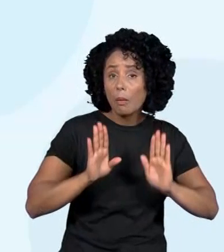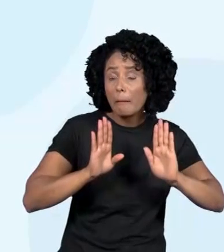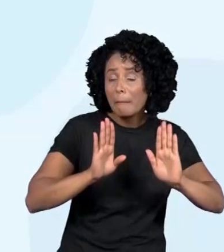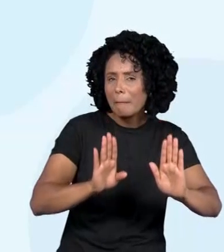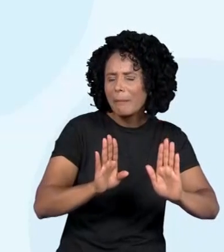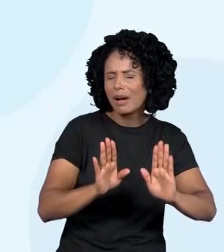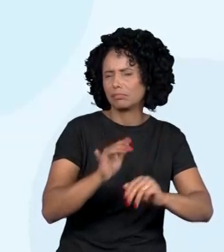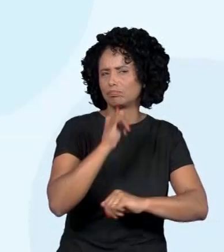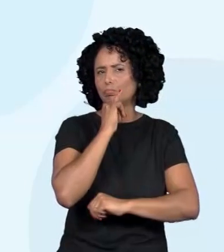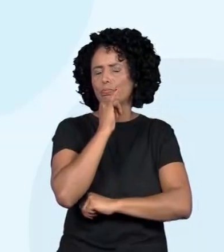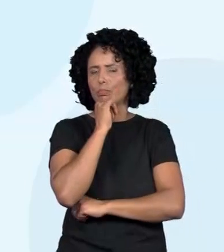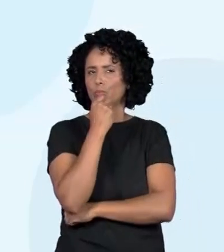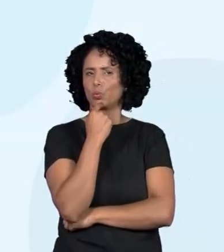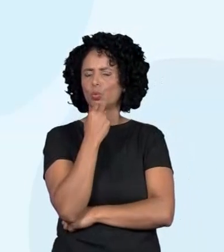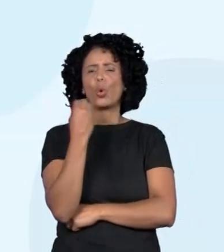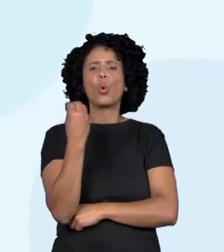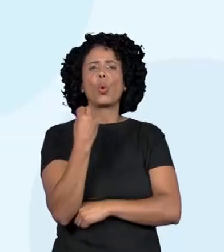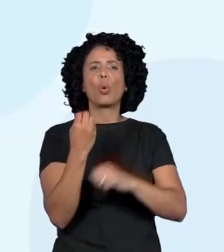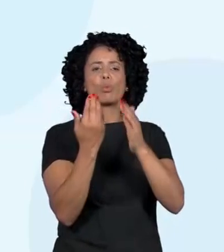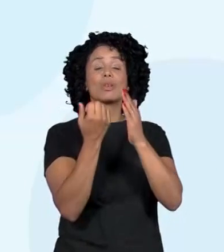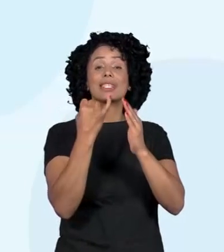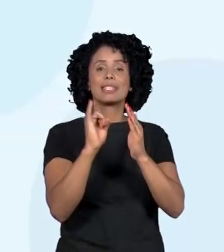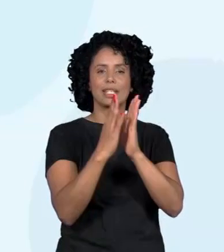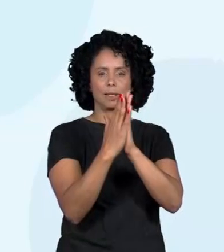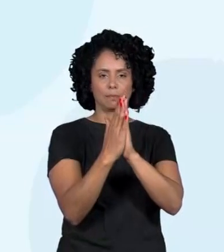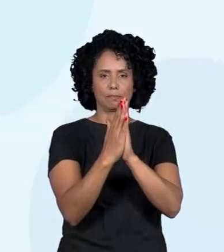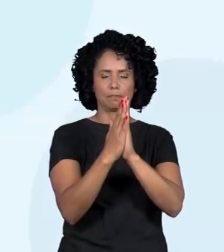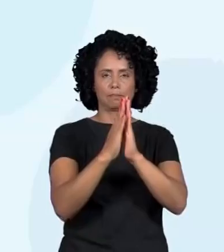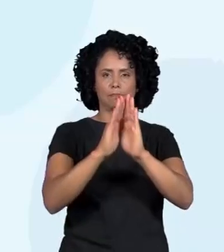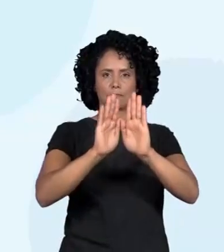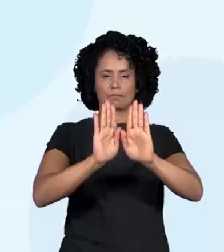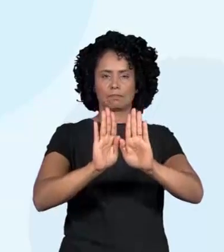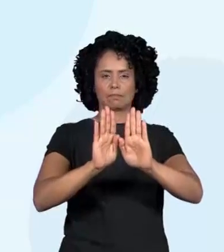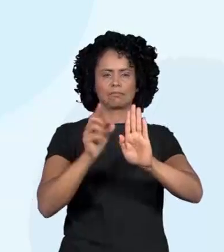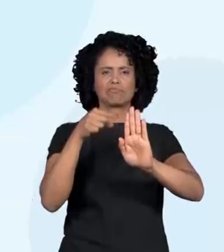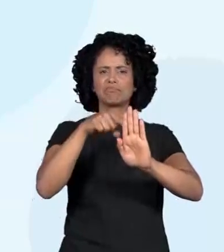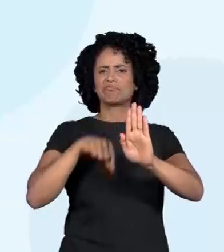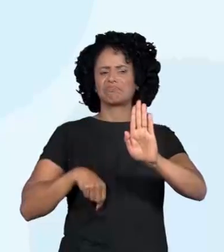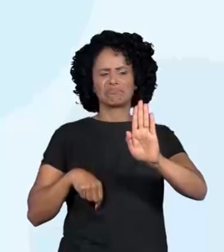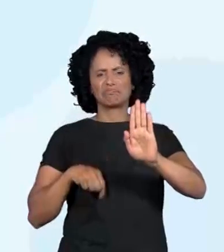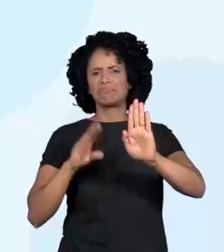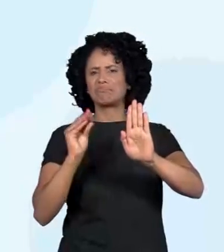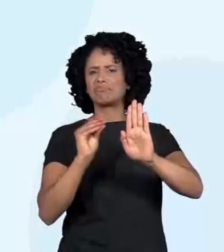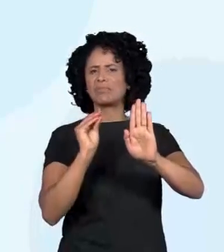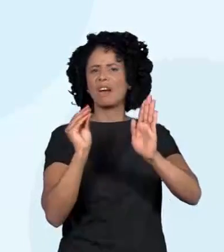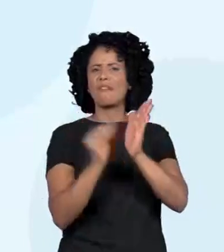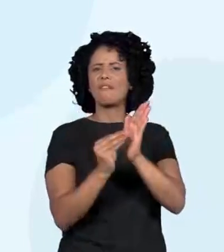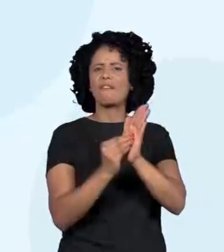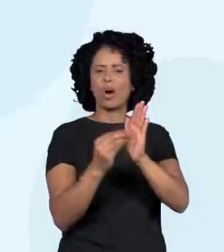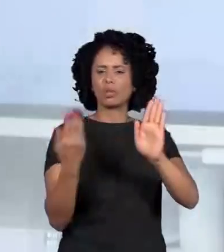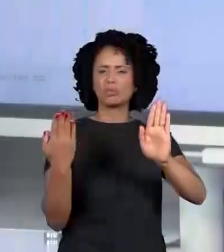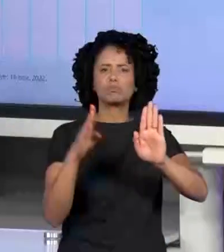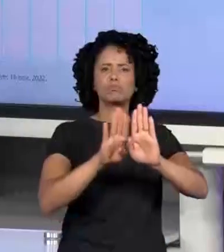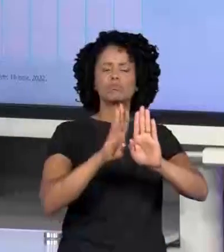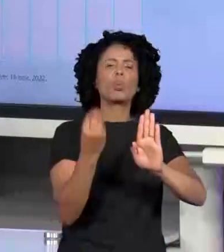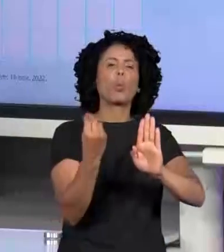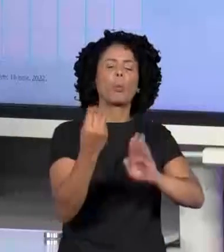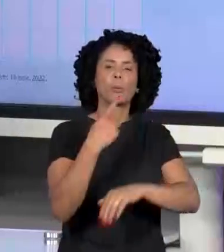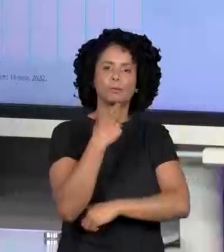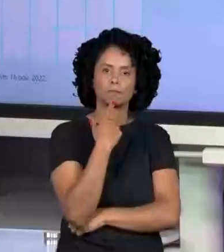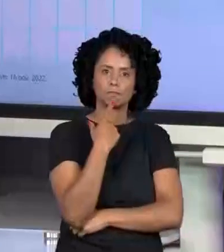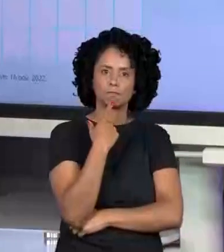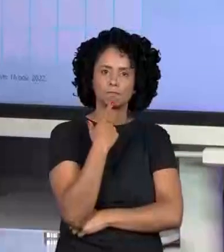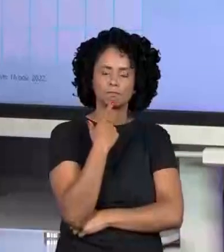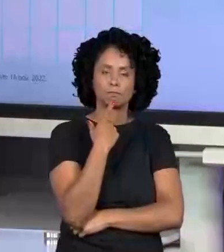gente pode completar essa figura para ela ficar simétrica? Bom, lembrando aí que a simetria